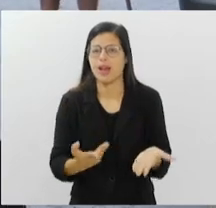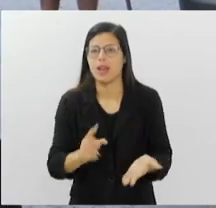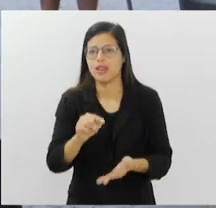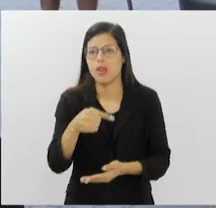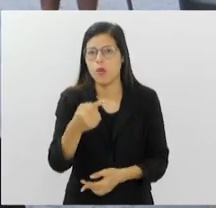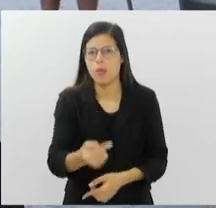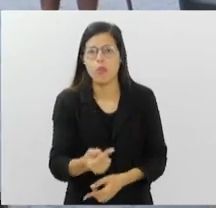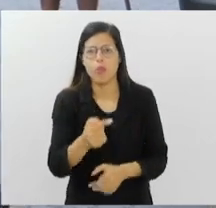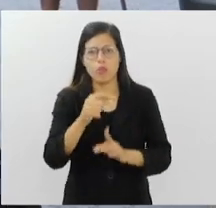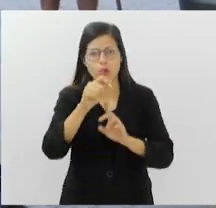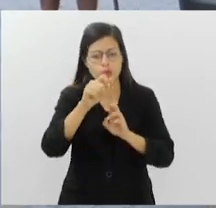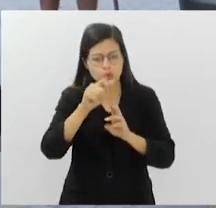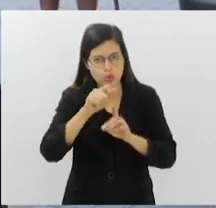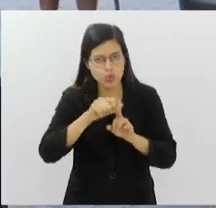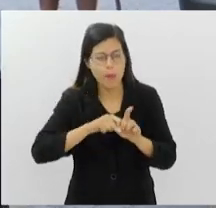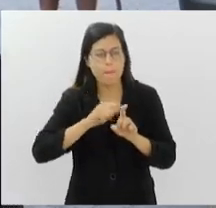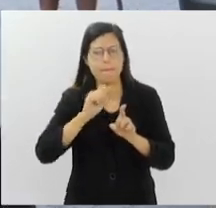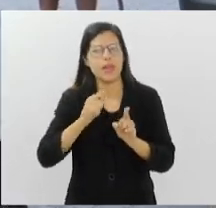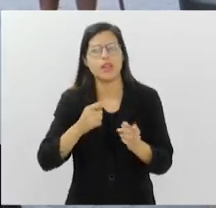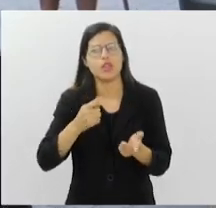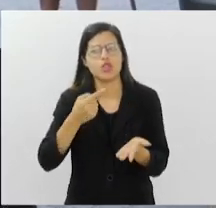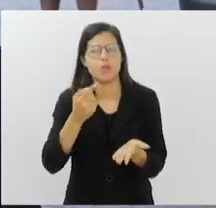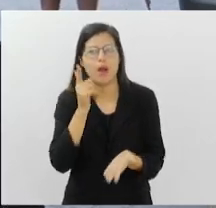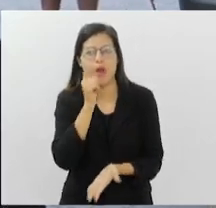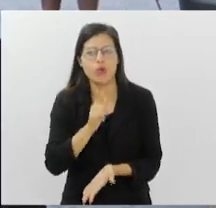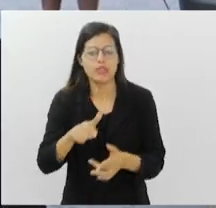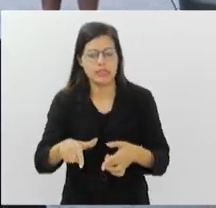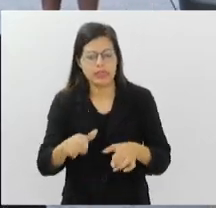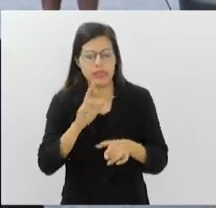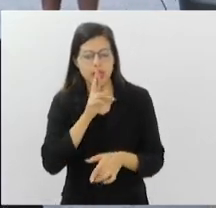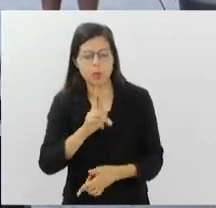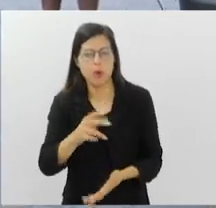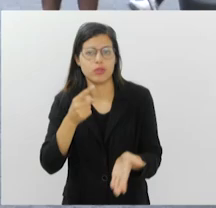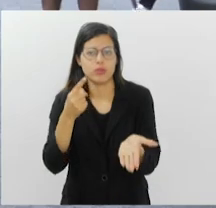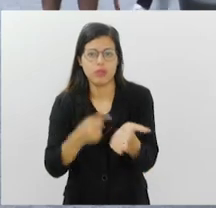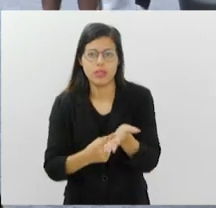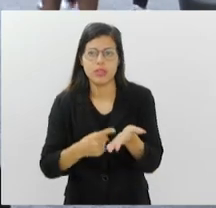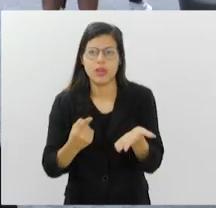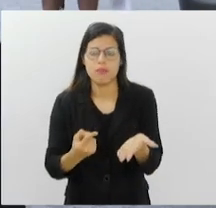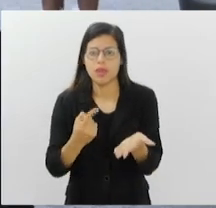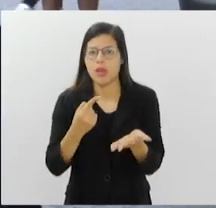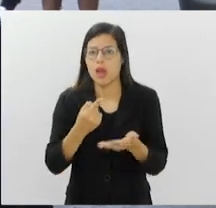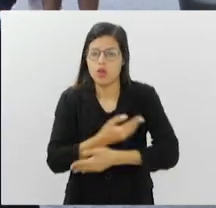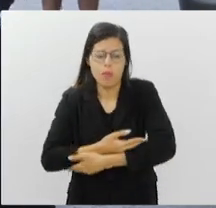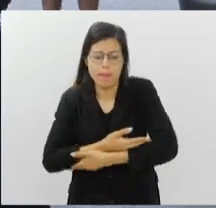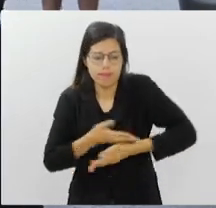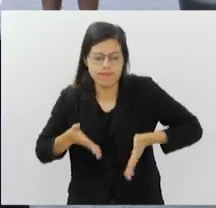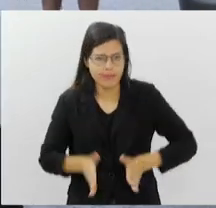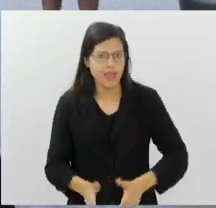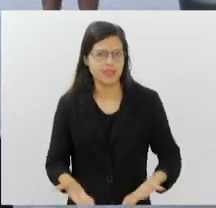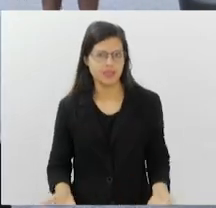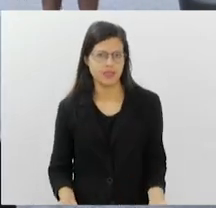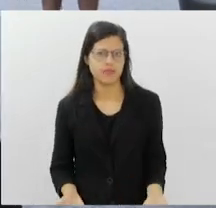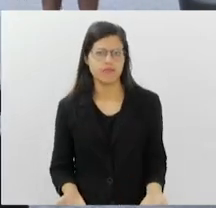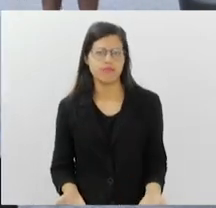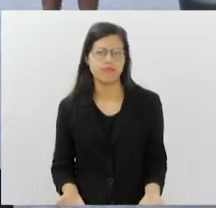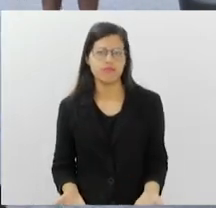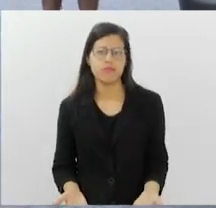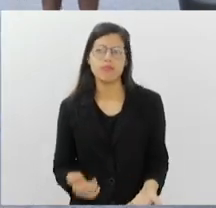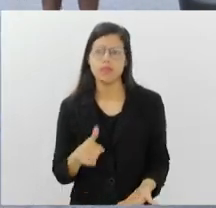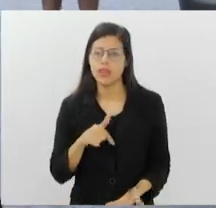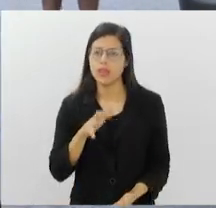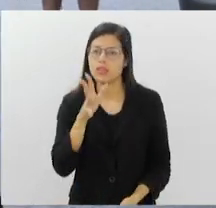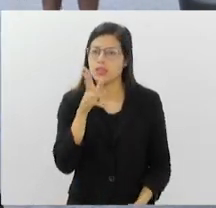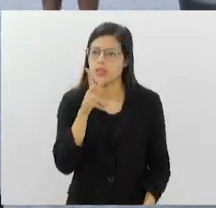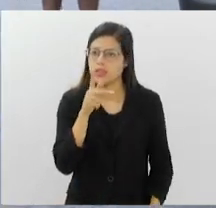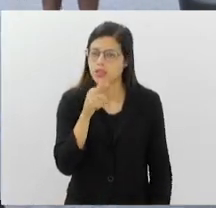um mês para chegar ao exame, um mês para tratar e o bebê nasce. Isso consome um volume de energia e de